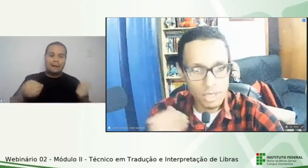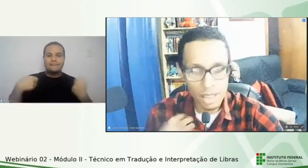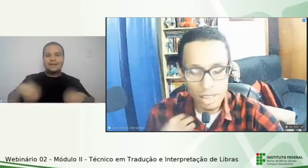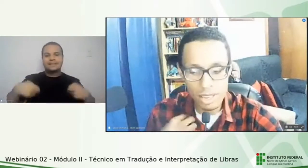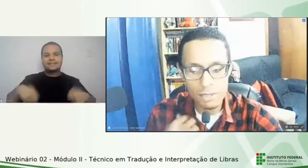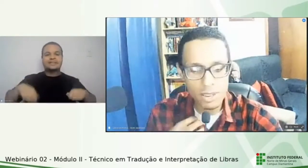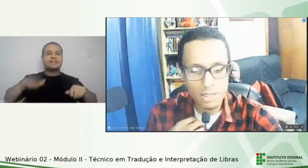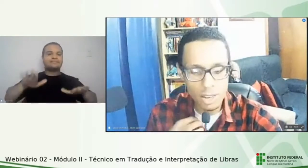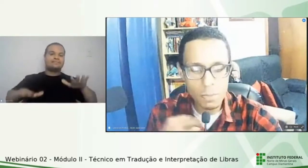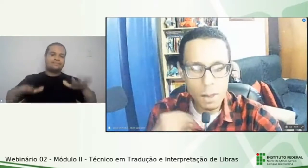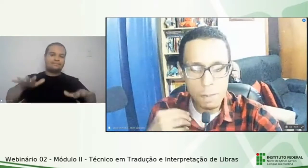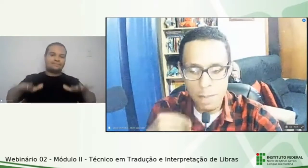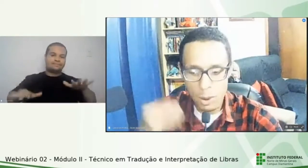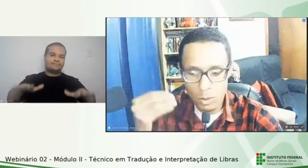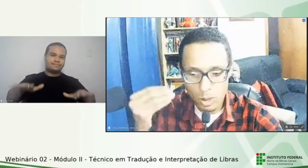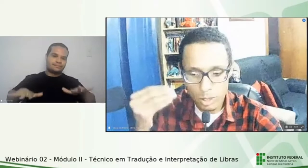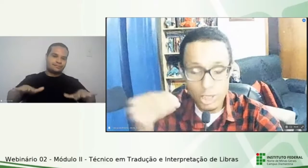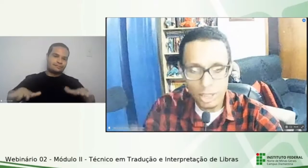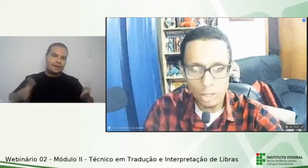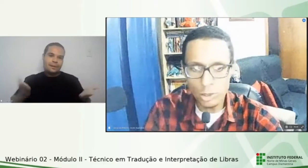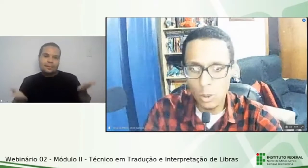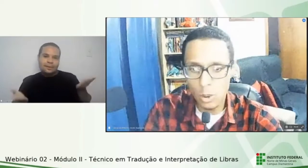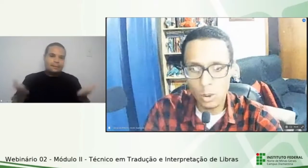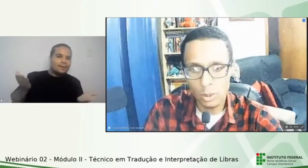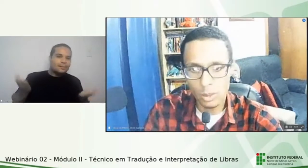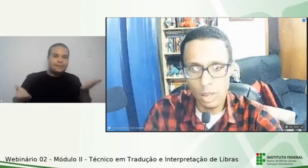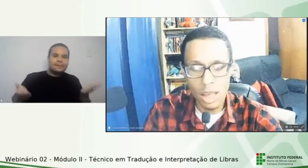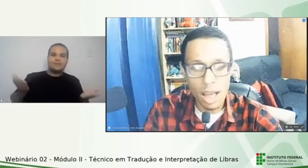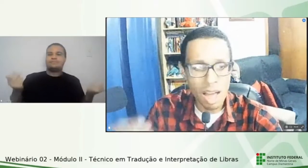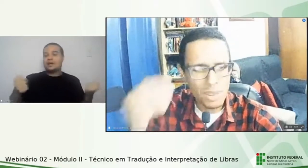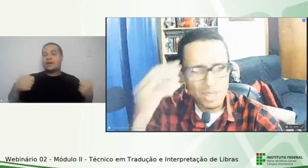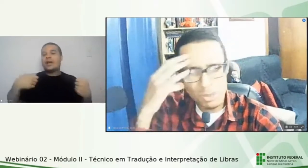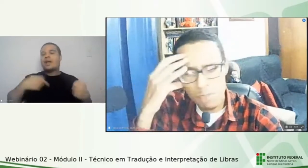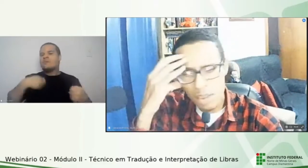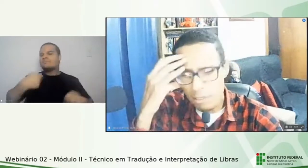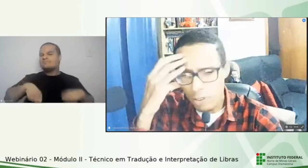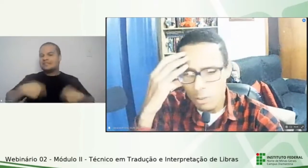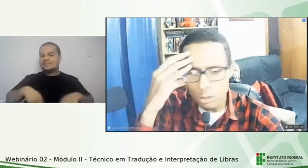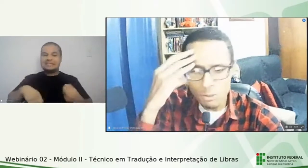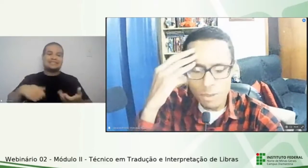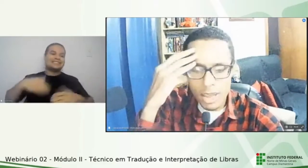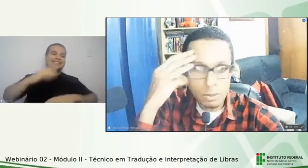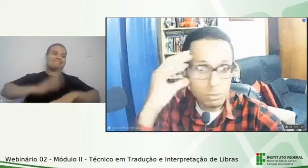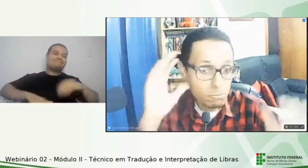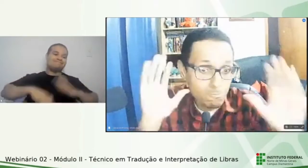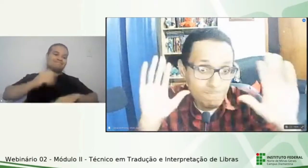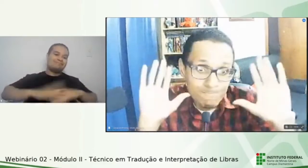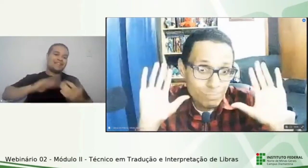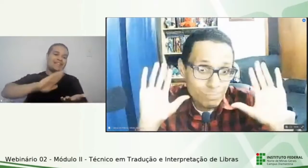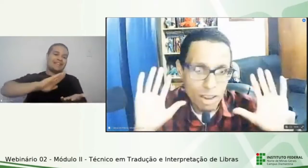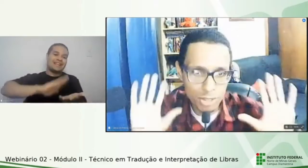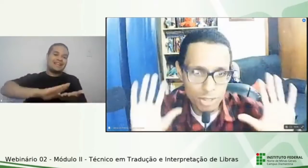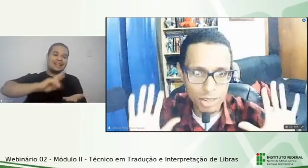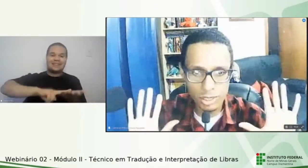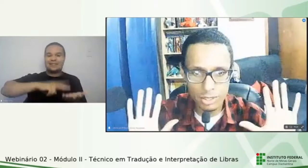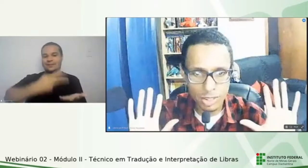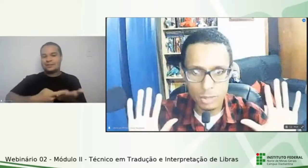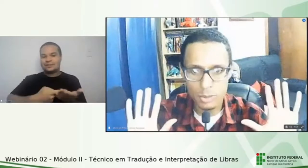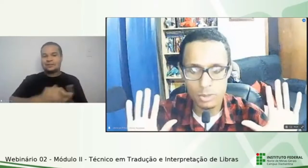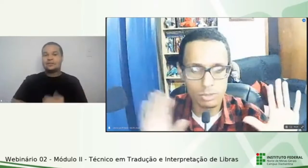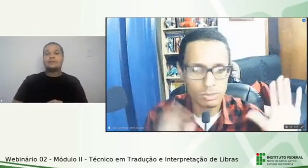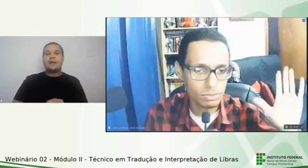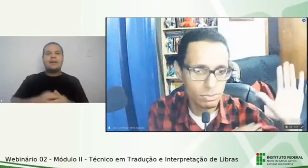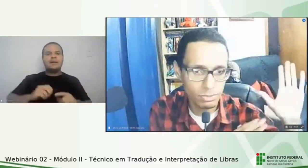Você tem que fazer o papel de tradutor. Ah, mas é um palavrão muito feio. Não é você que está